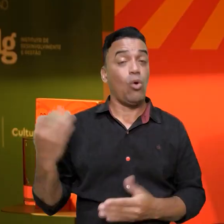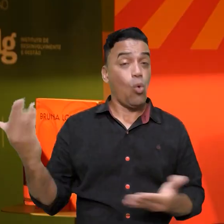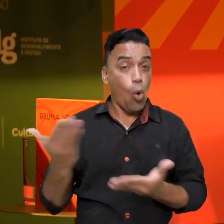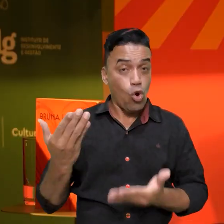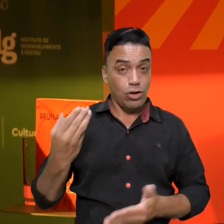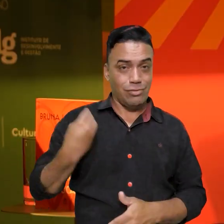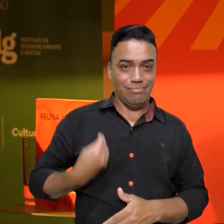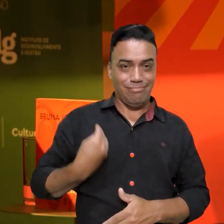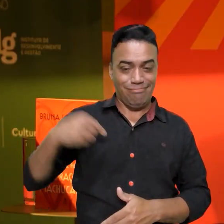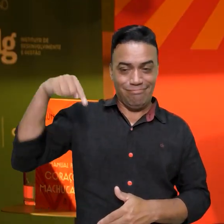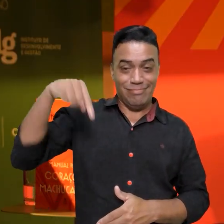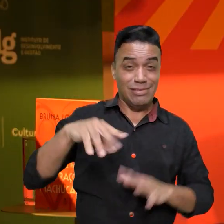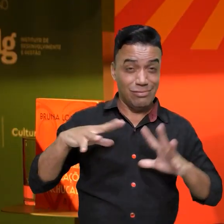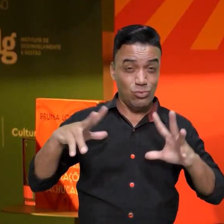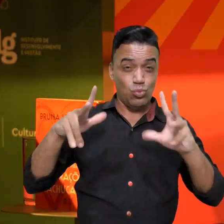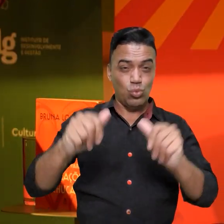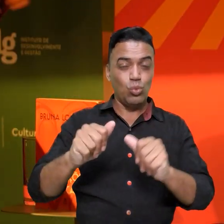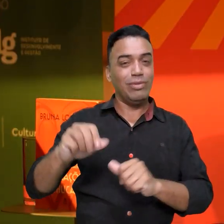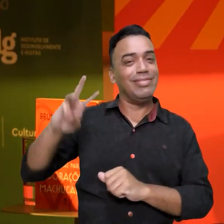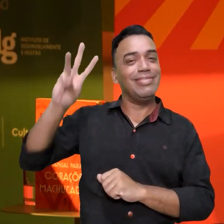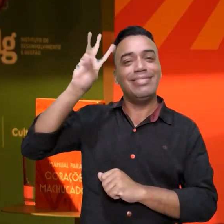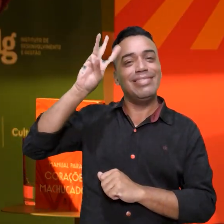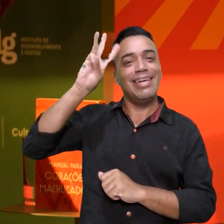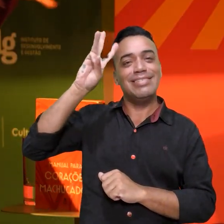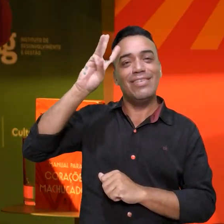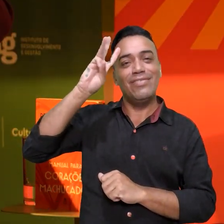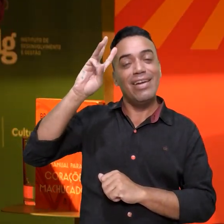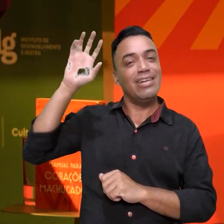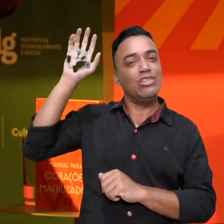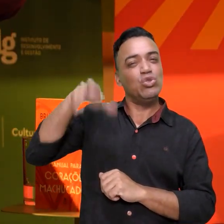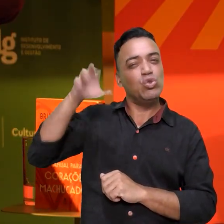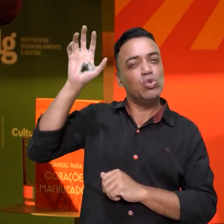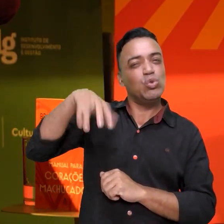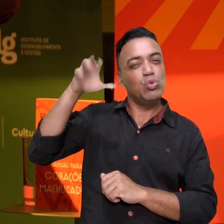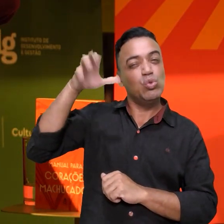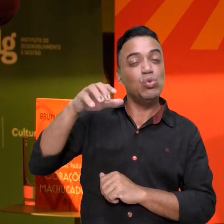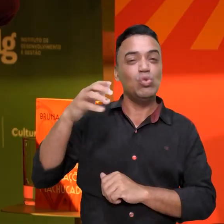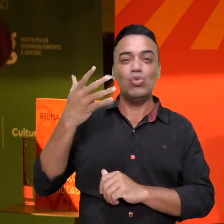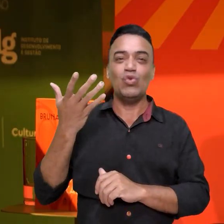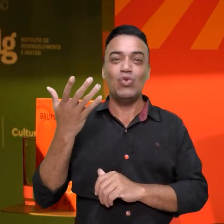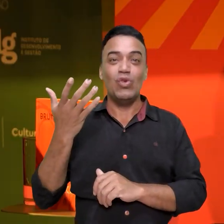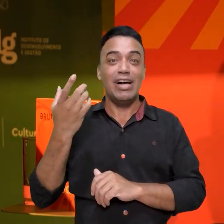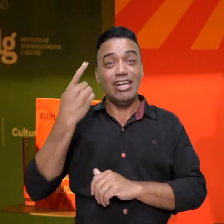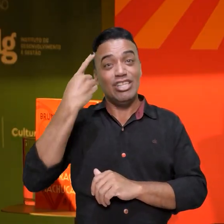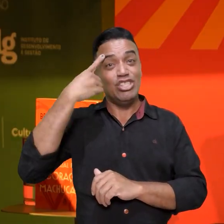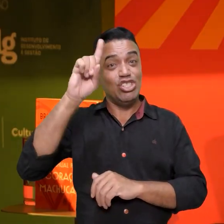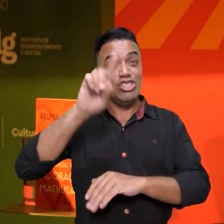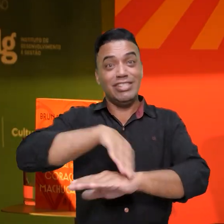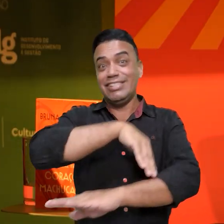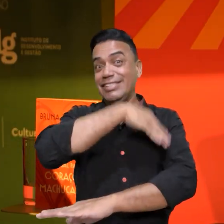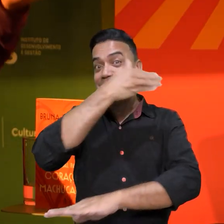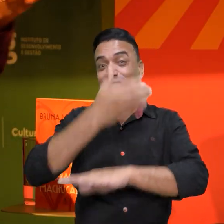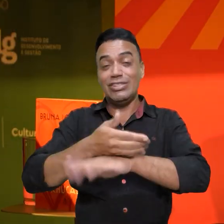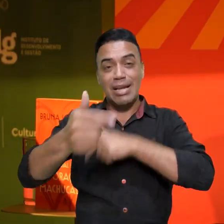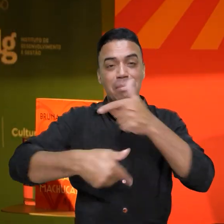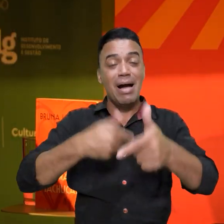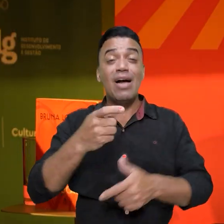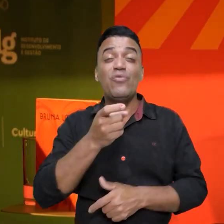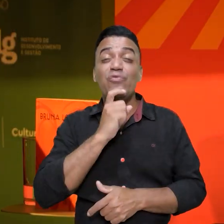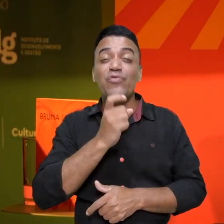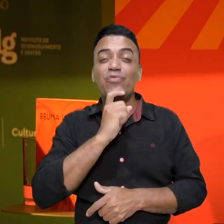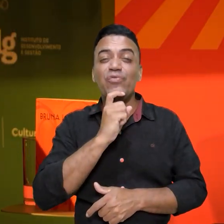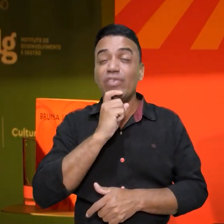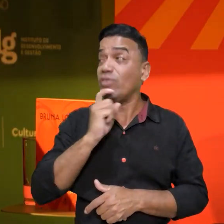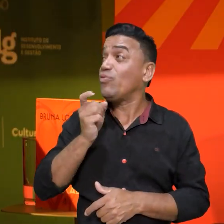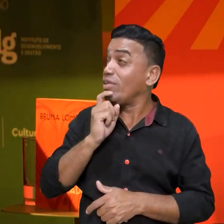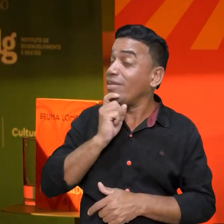aqui hoje, né, numa terça-feira, chuvosa, no meio do dia de trabalho. Frio. Frio. A